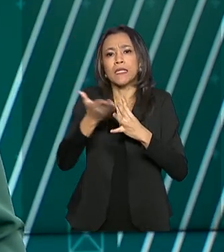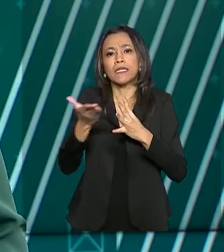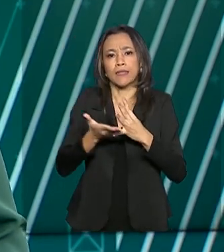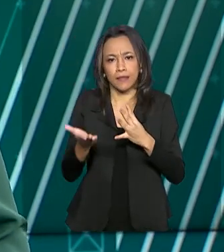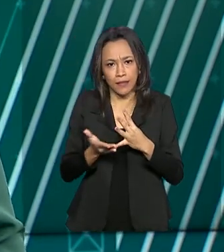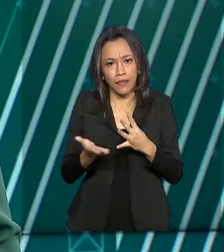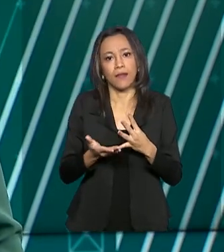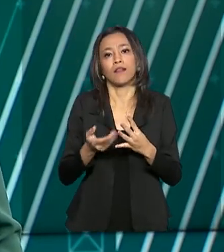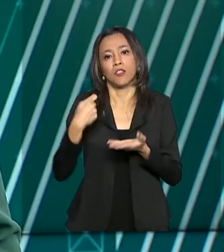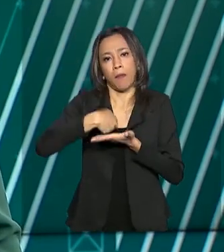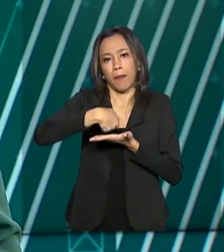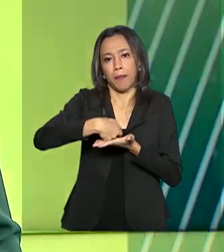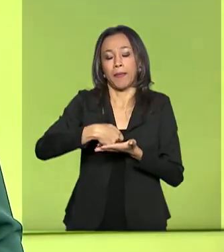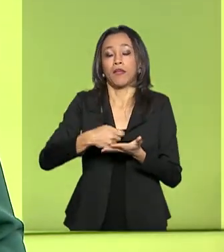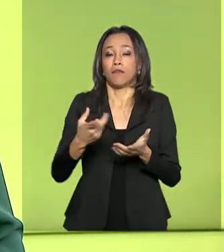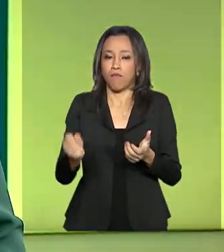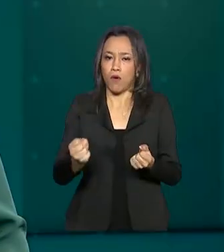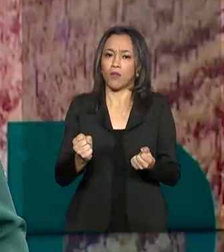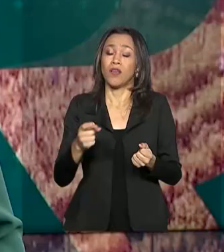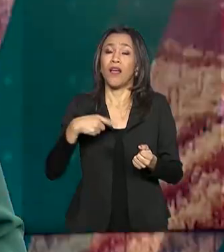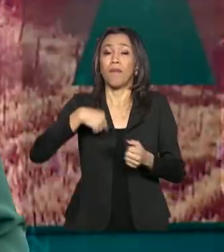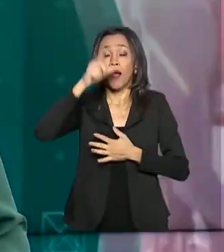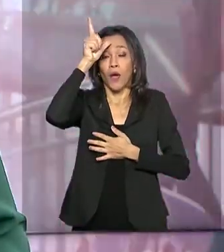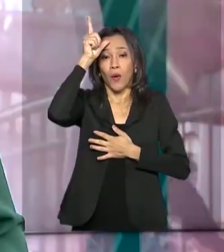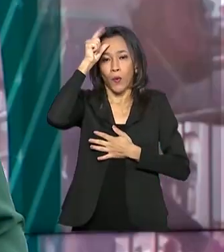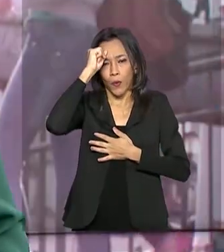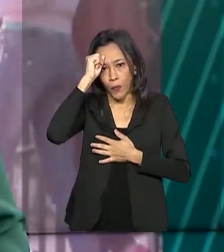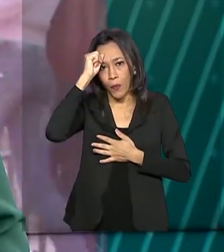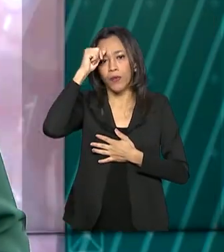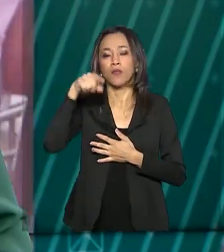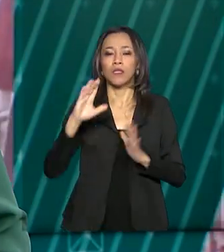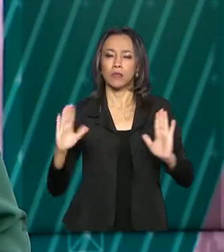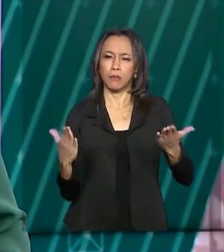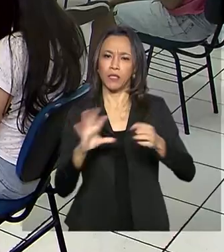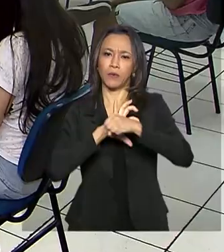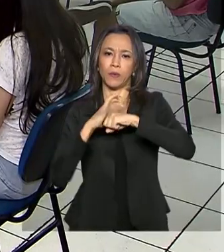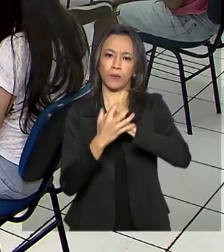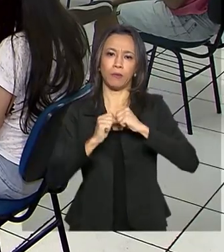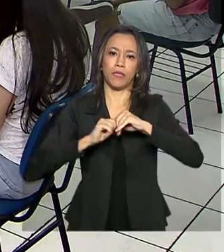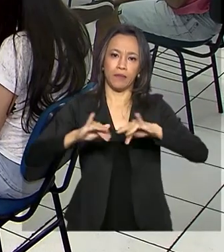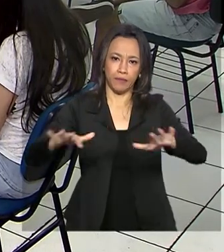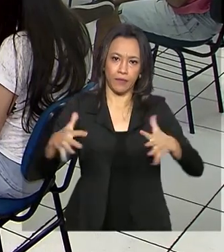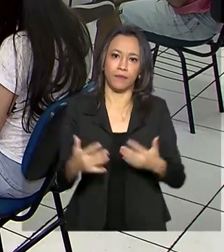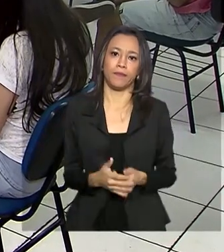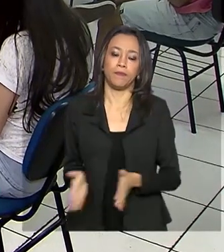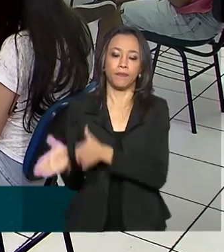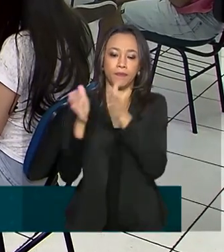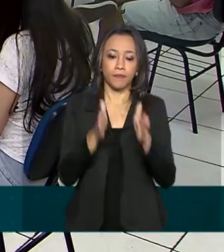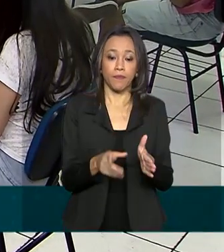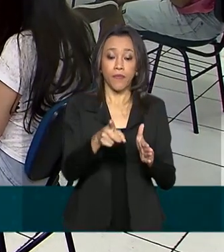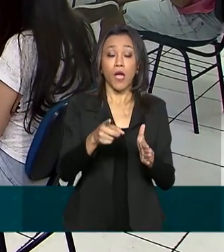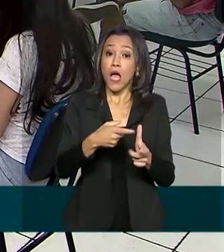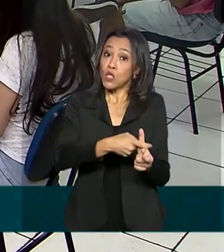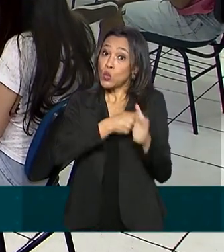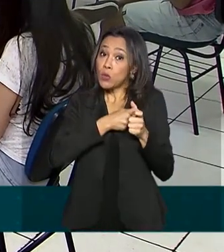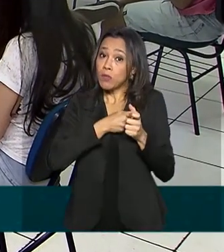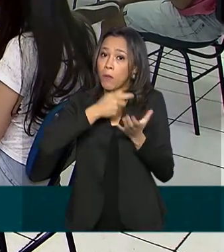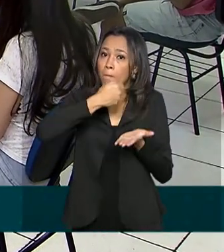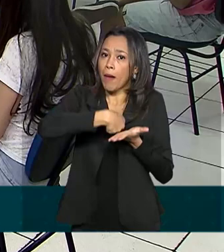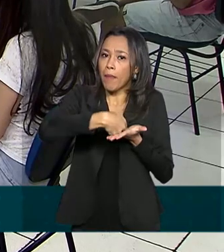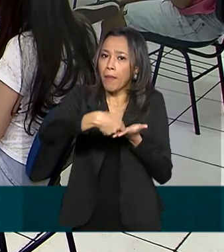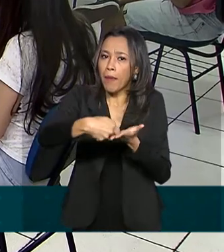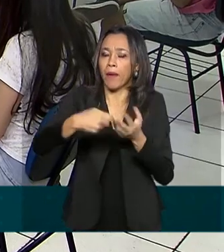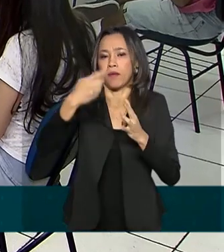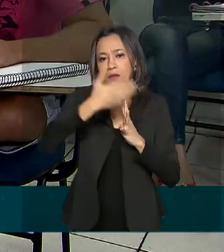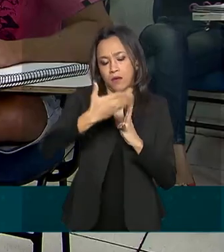do fies a medida pretende dar um alívio no orçamento durante a pandemia a suspensão dos pagamentos das parcelas